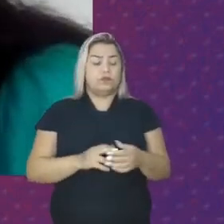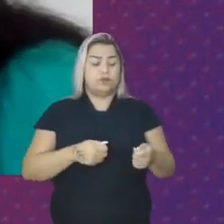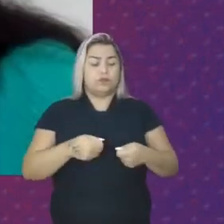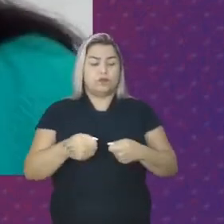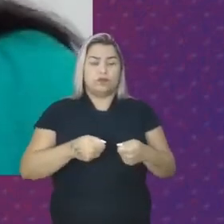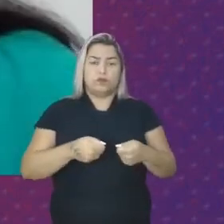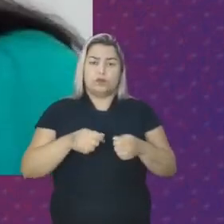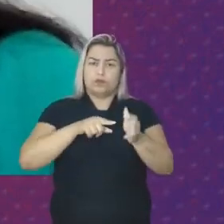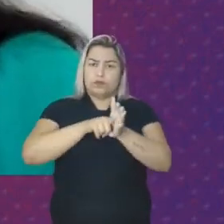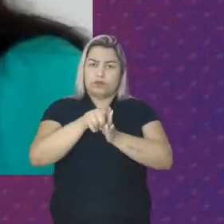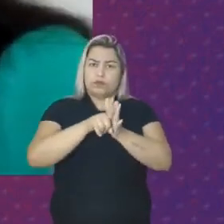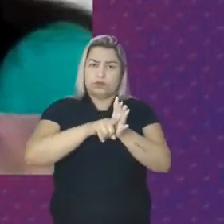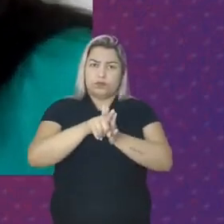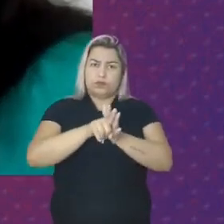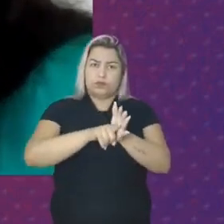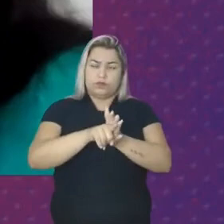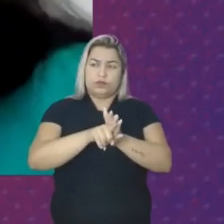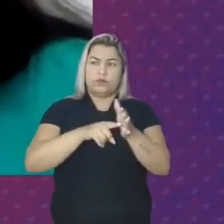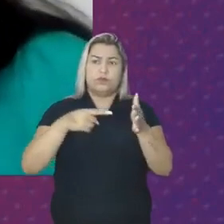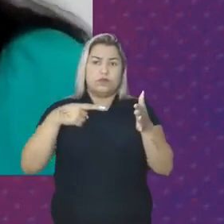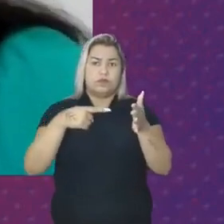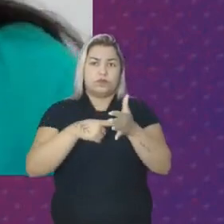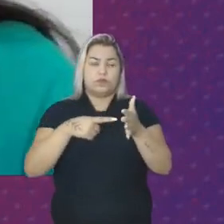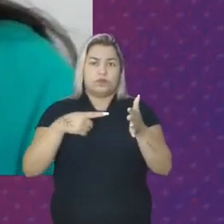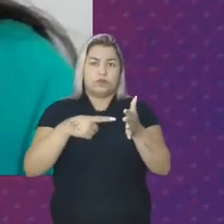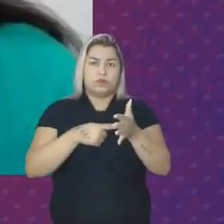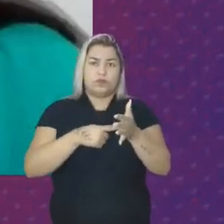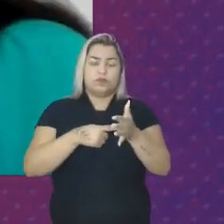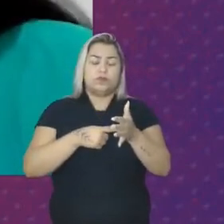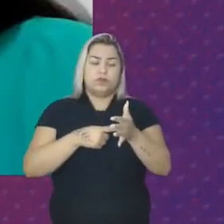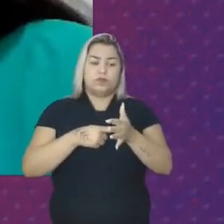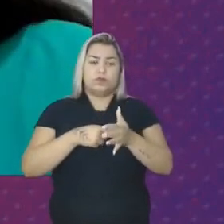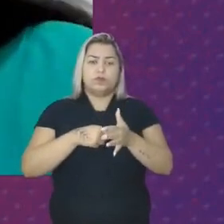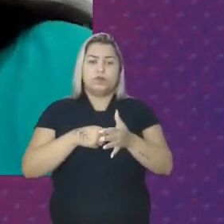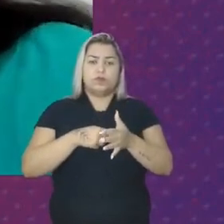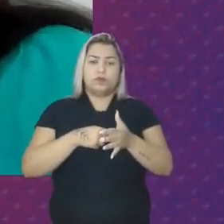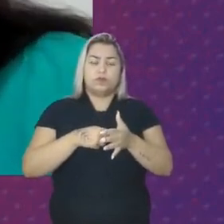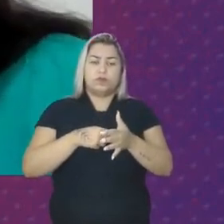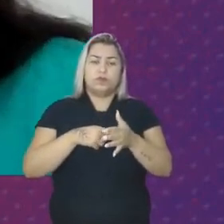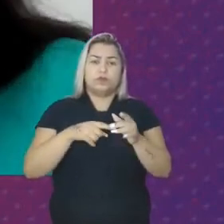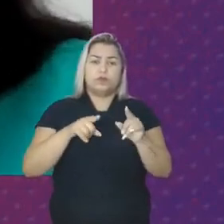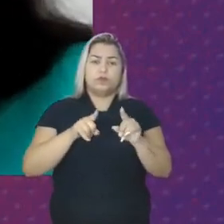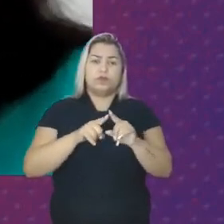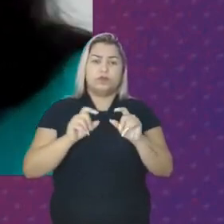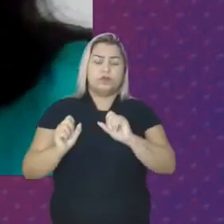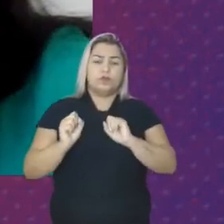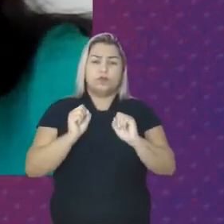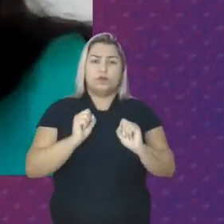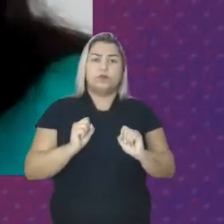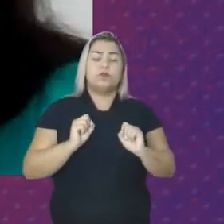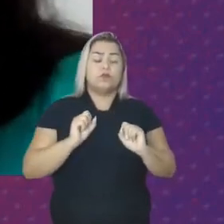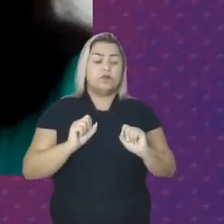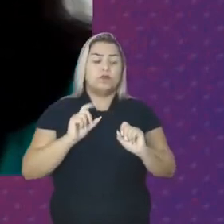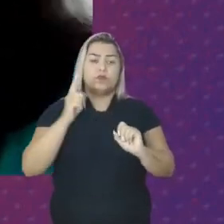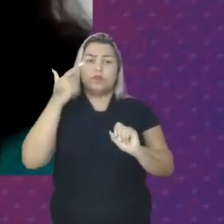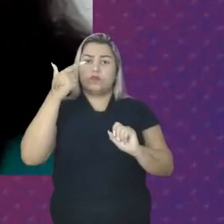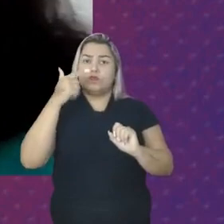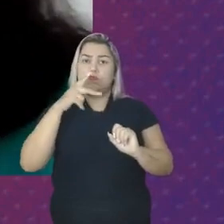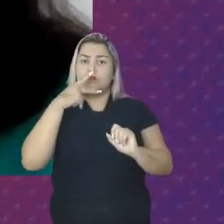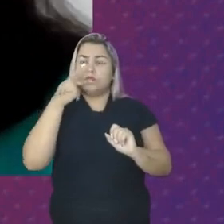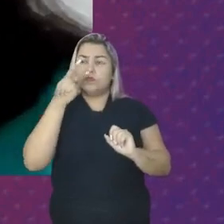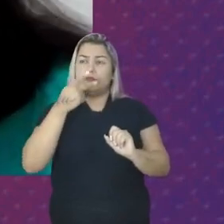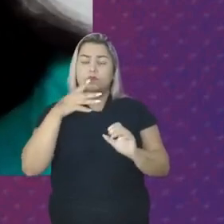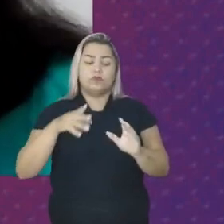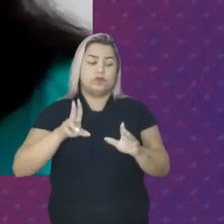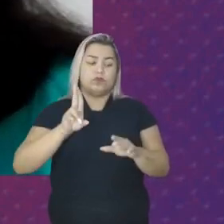monitorar, fiscalizar se essa denúncia está chegando, se ela está sendo atendida, e também para poder dar um retorno para aquela usuária